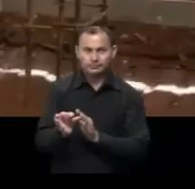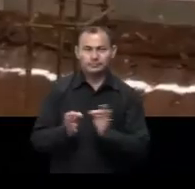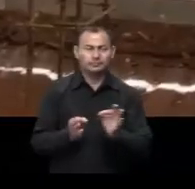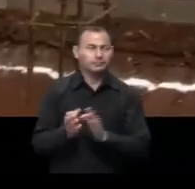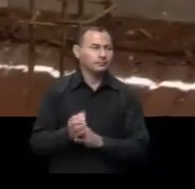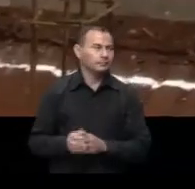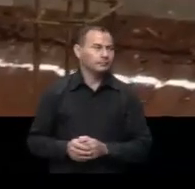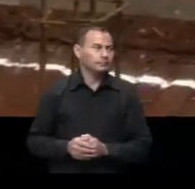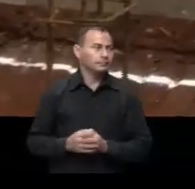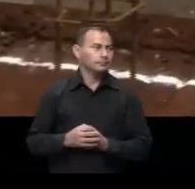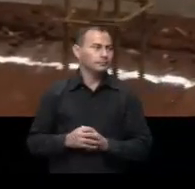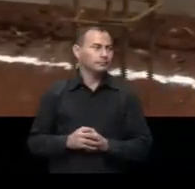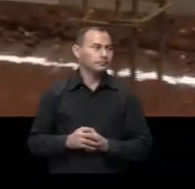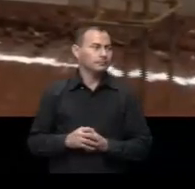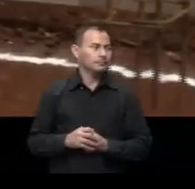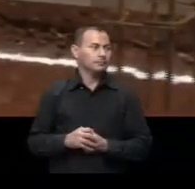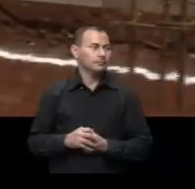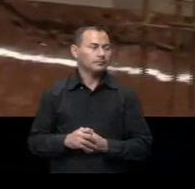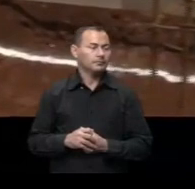correção